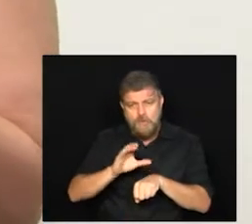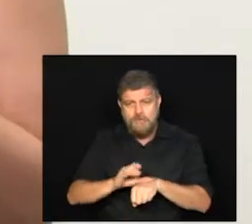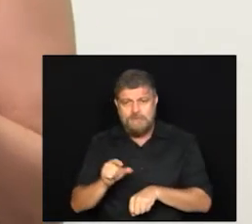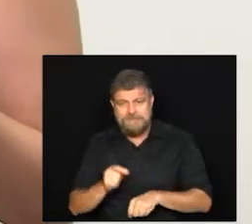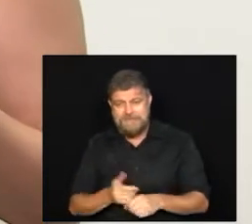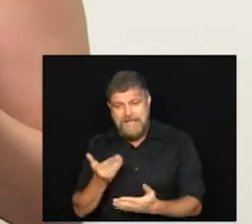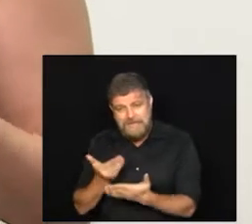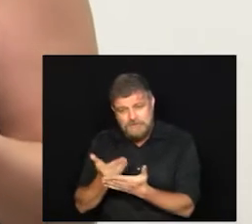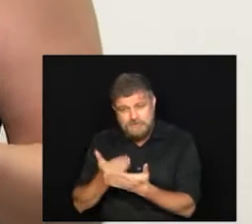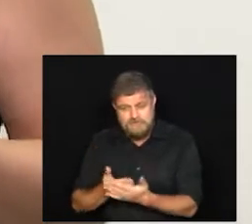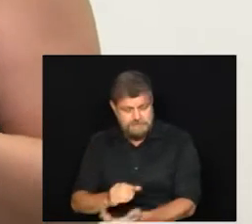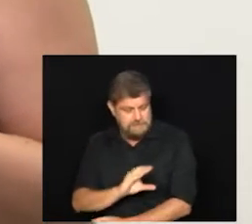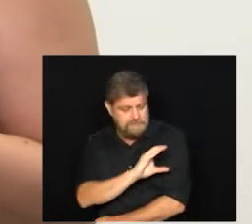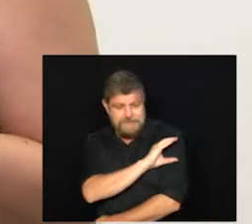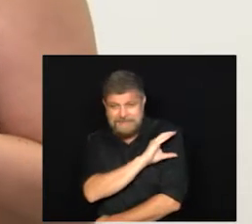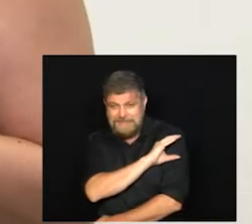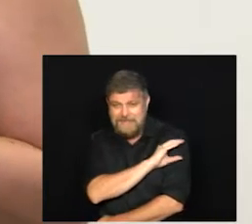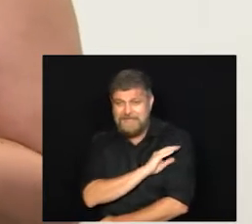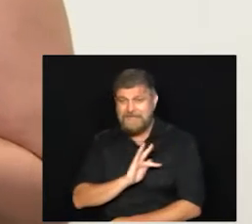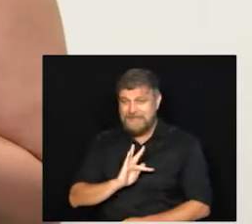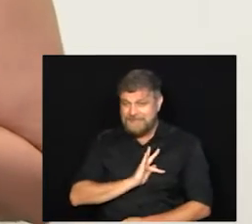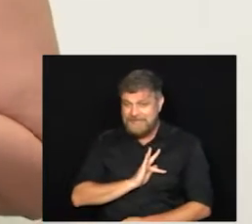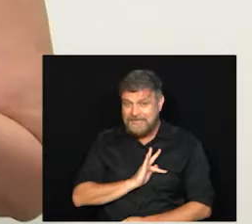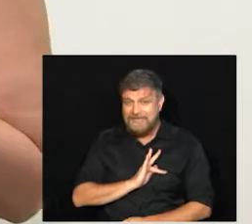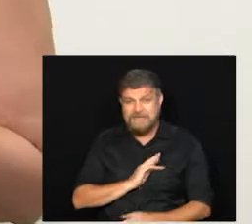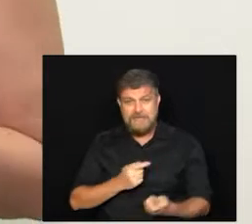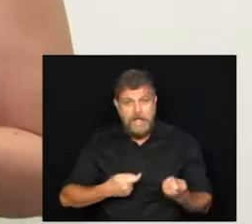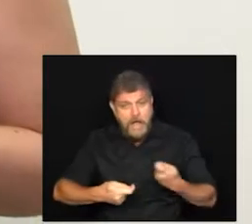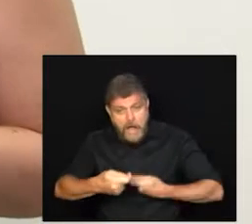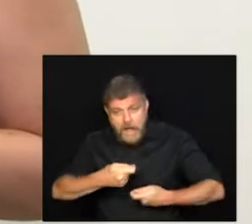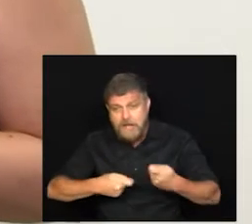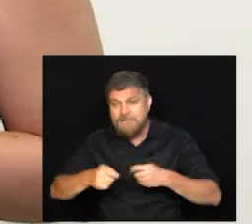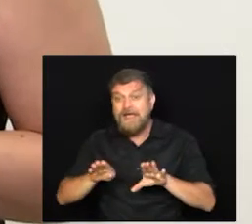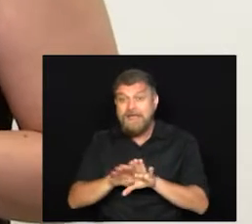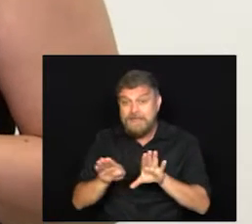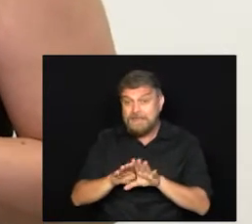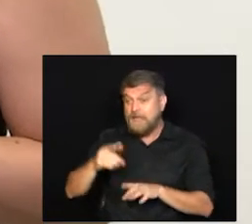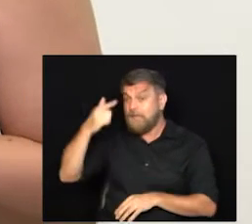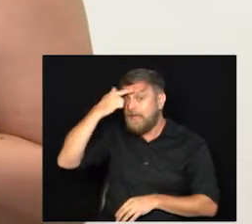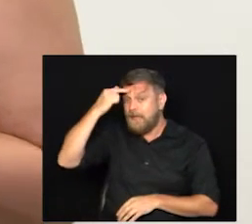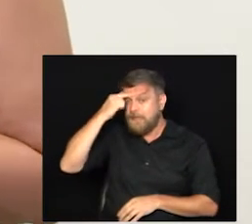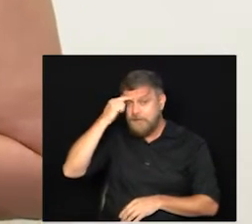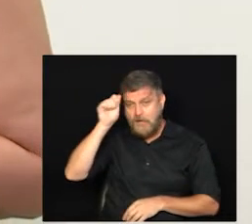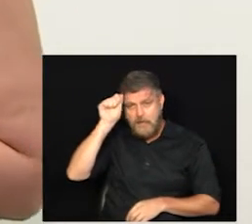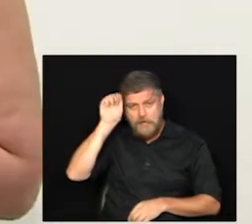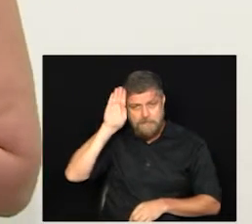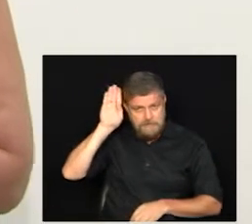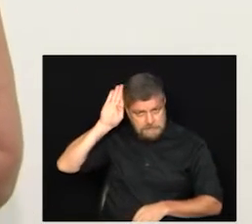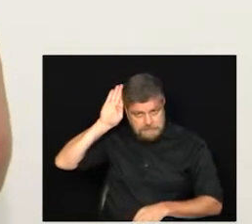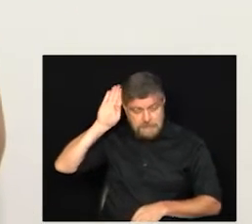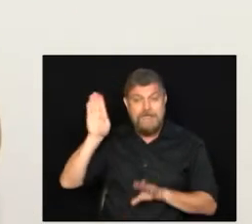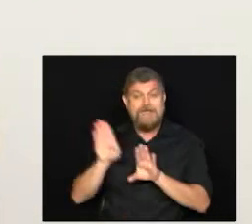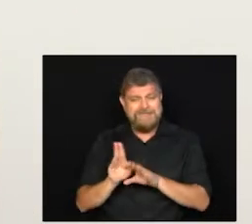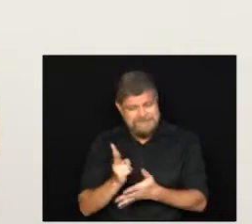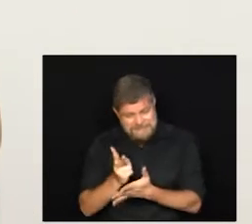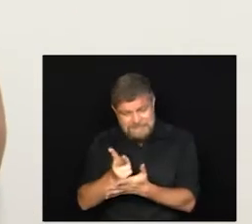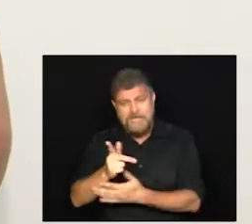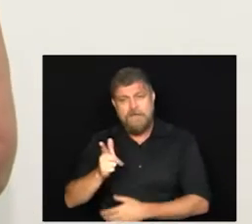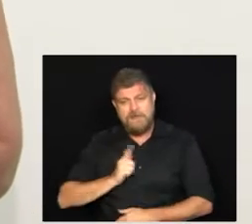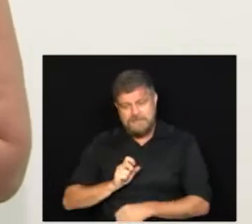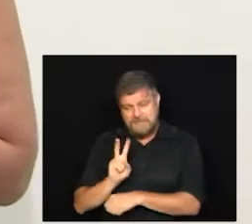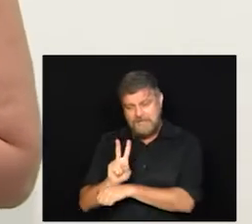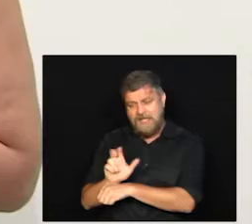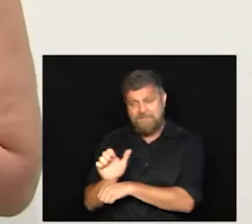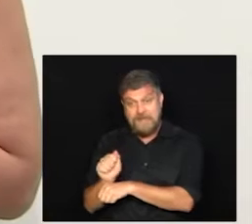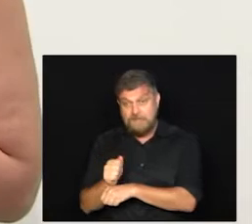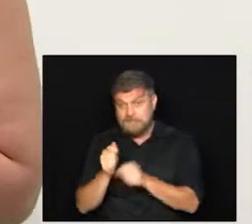para jovens do técnico, quanto superior, tá? Então, nós sempre temos vagas e o jovem tem que